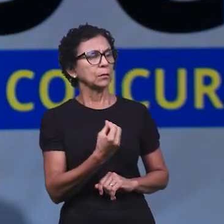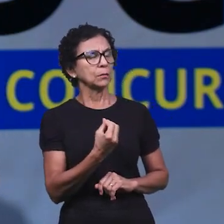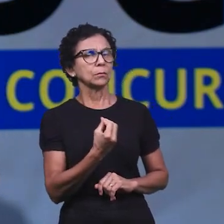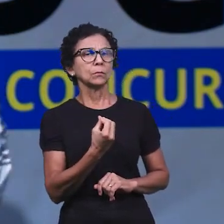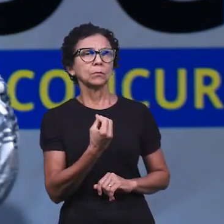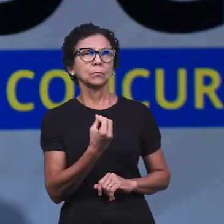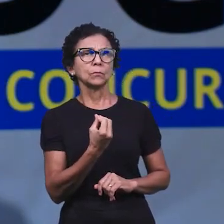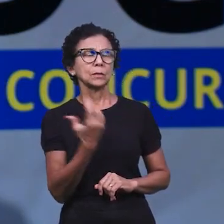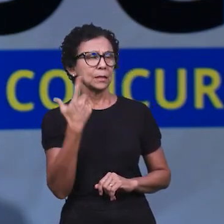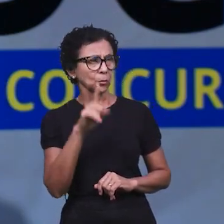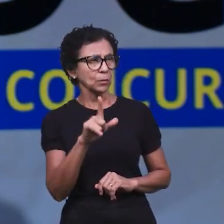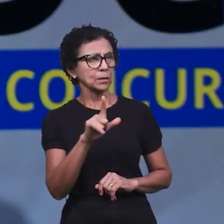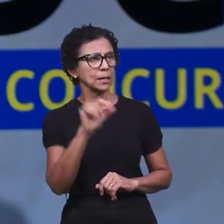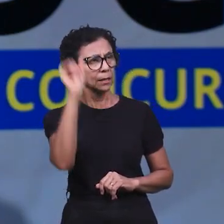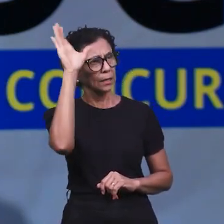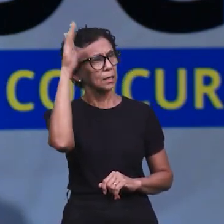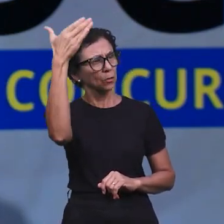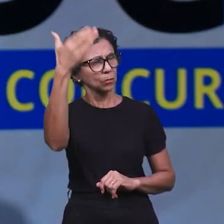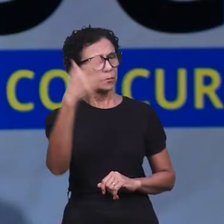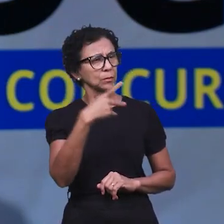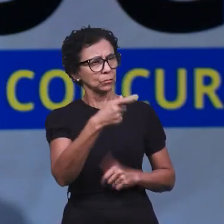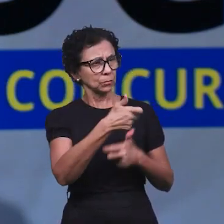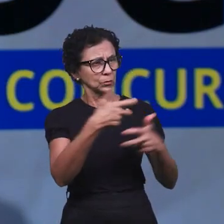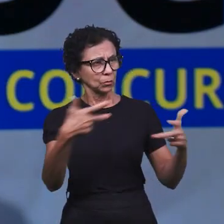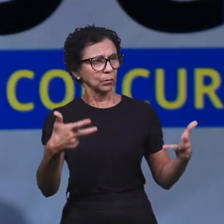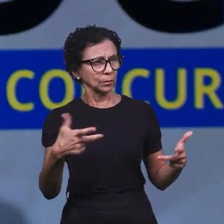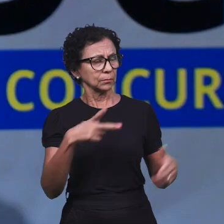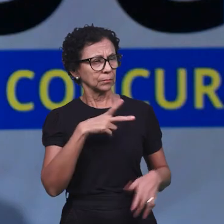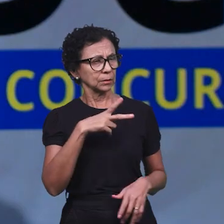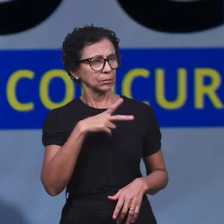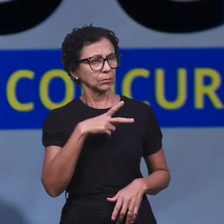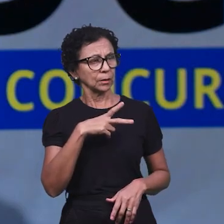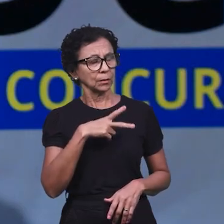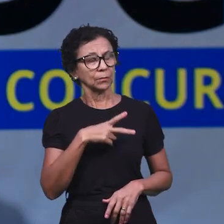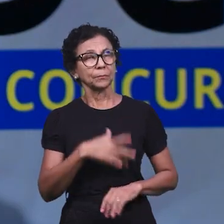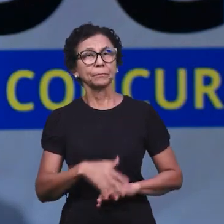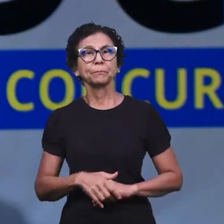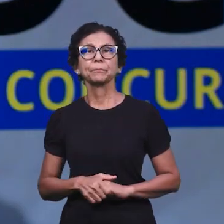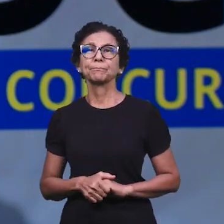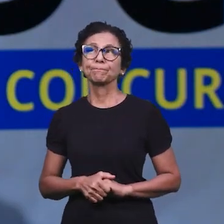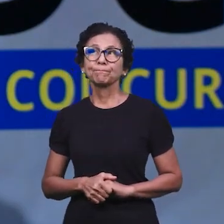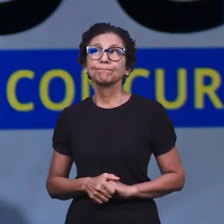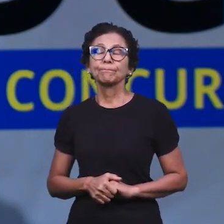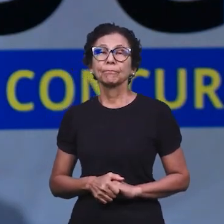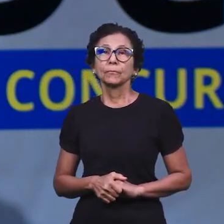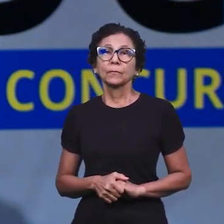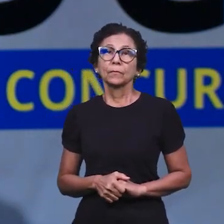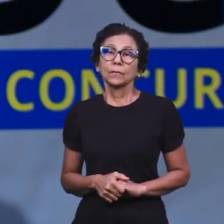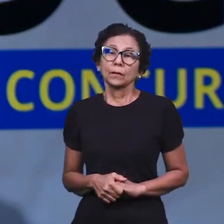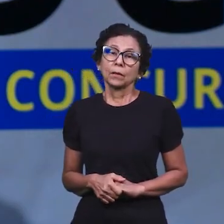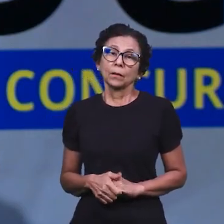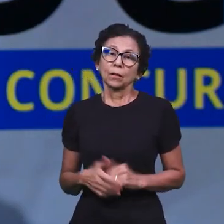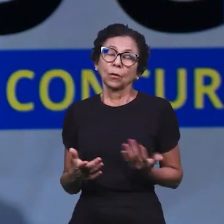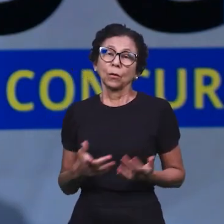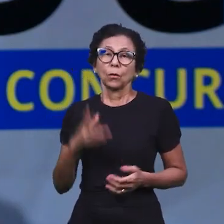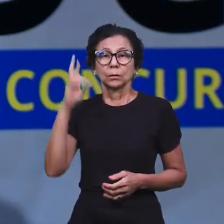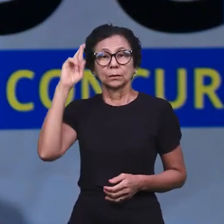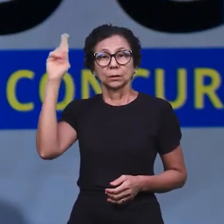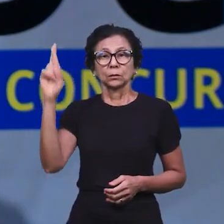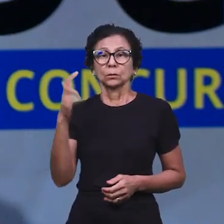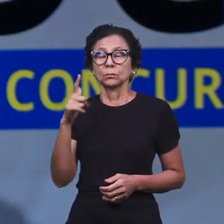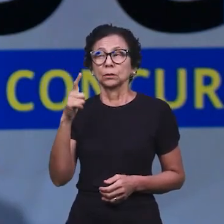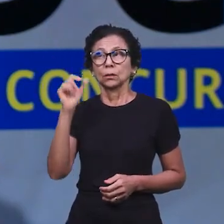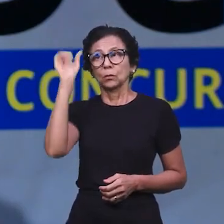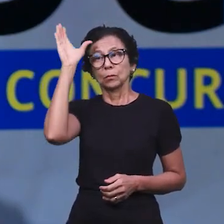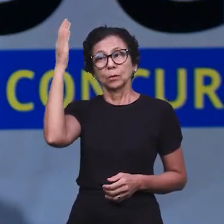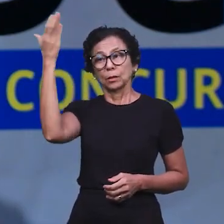sentido de resolver a sua própria vida. E ele reconhece assim, ó, Senhor, eu não tenho como resolver a minha vida, eu não